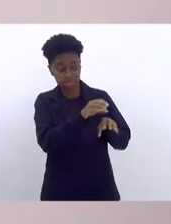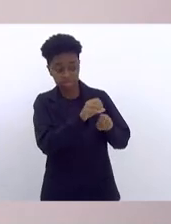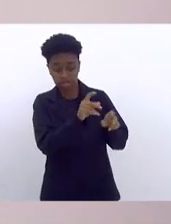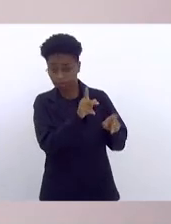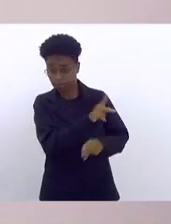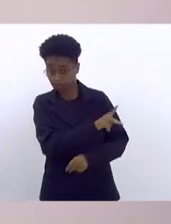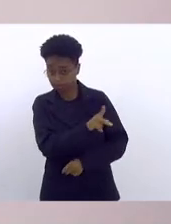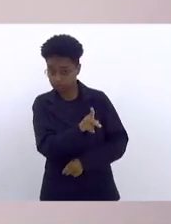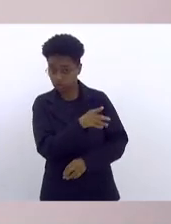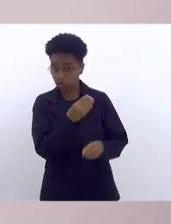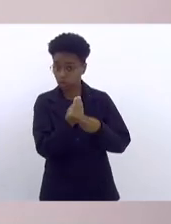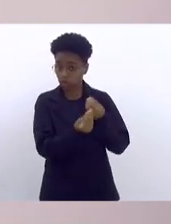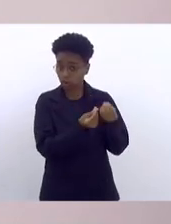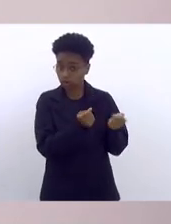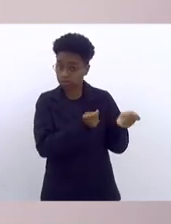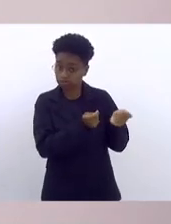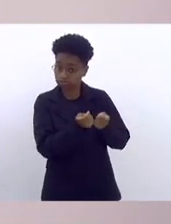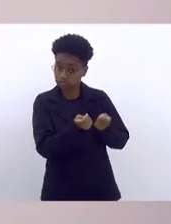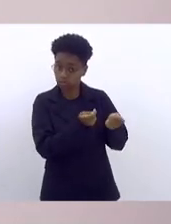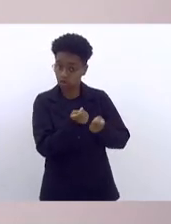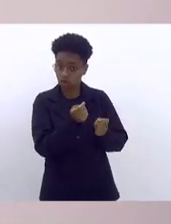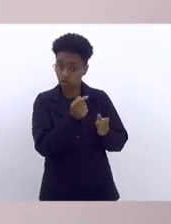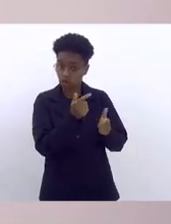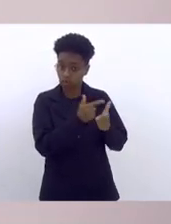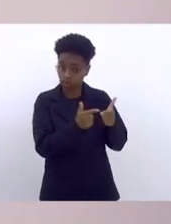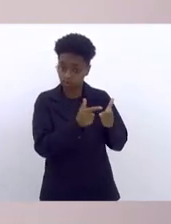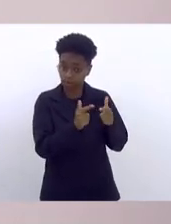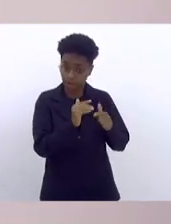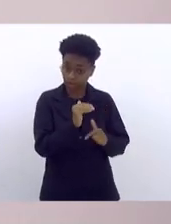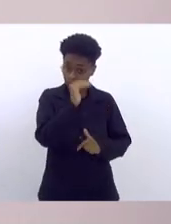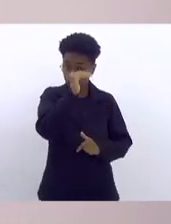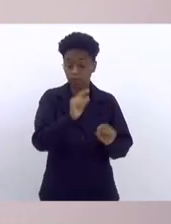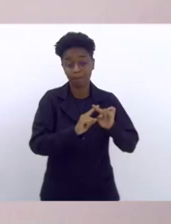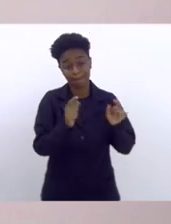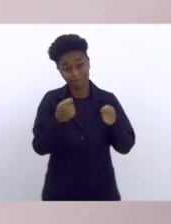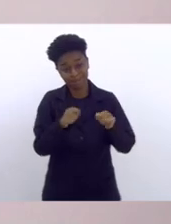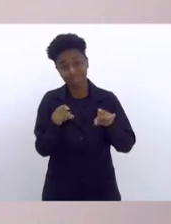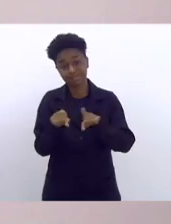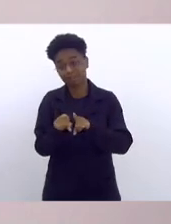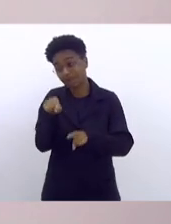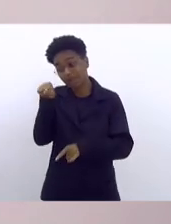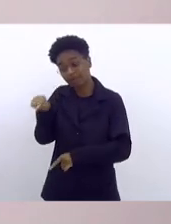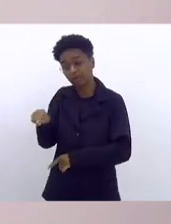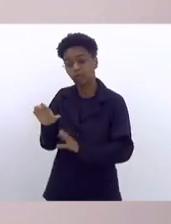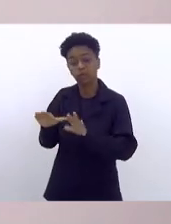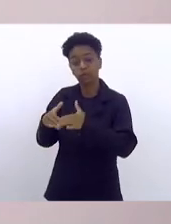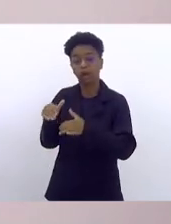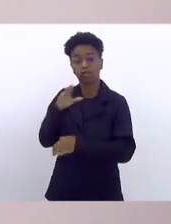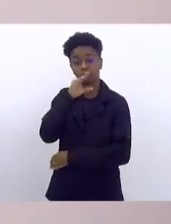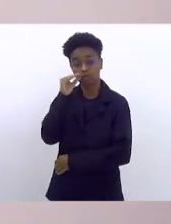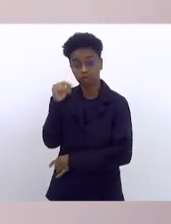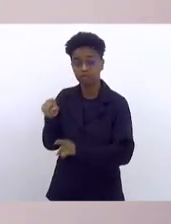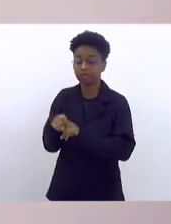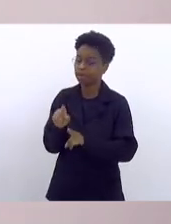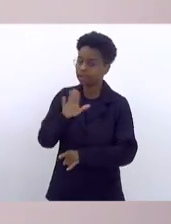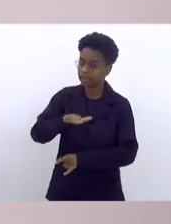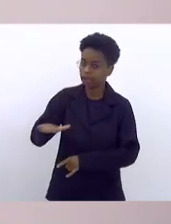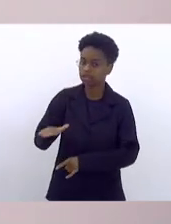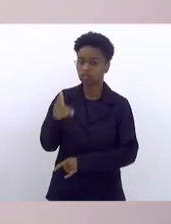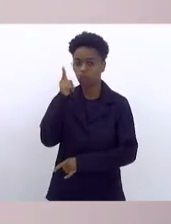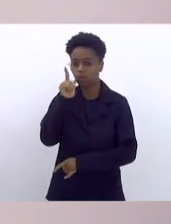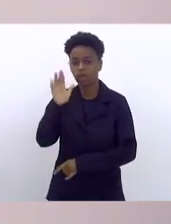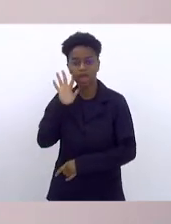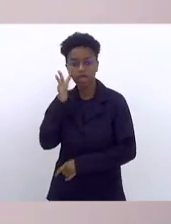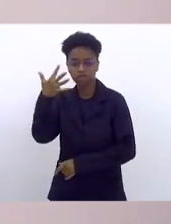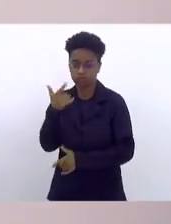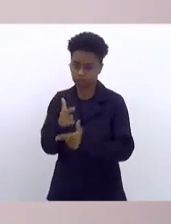professores para mediar conflitos entre adultos mas que a gente capacita também os próprios adolescentes e as crianças para mediar pequenos conflitos a vida